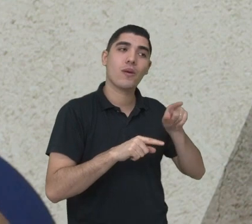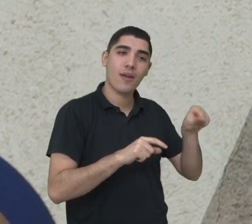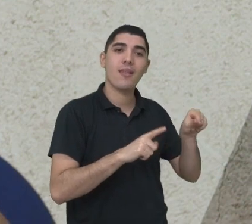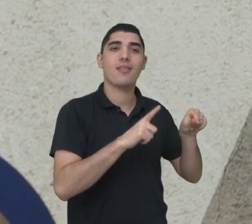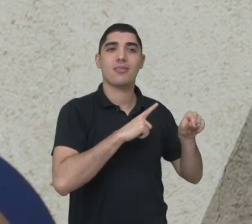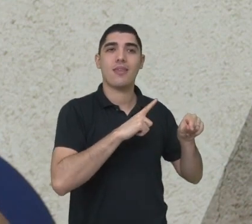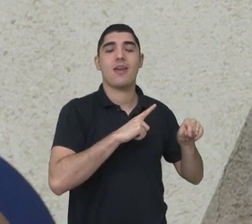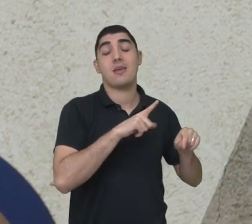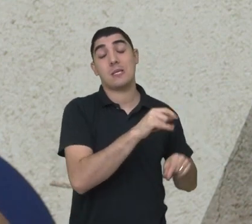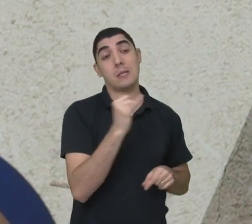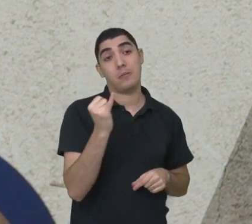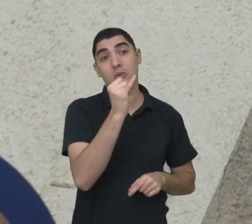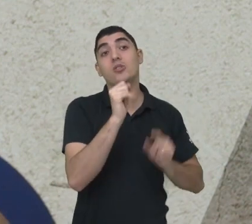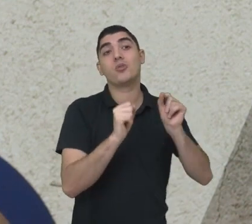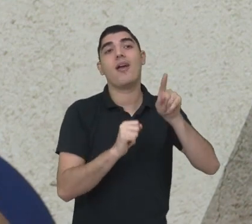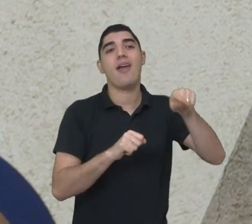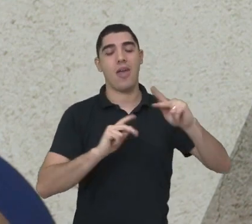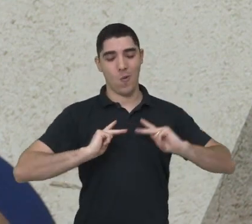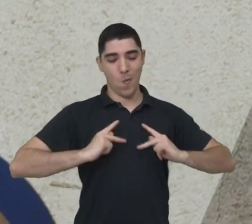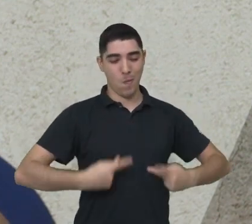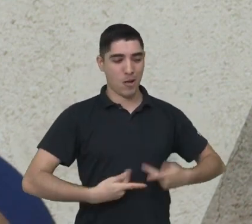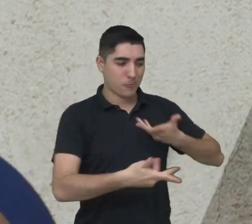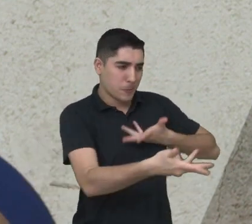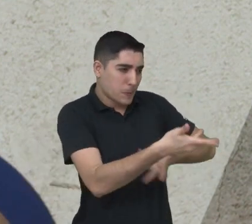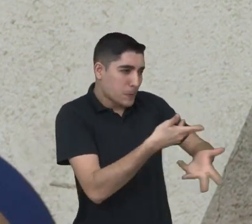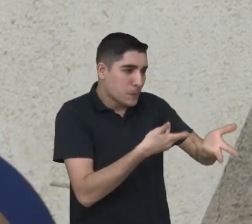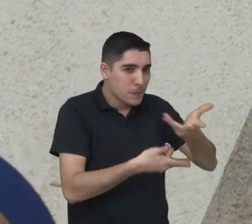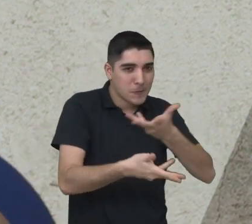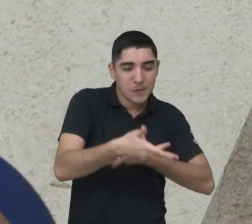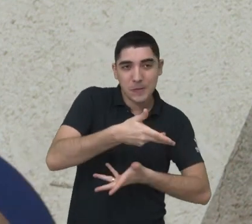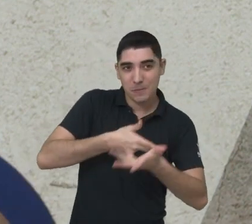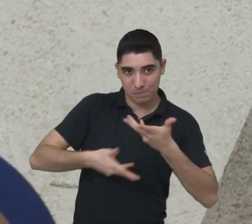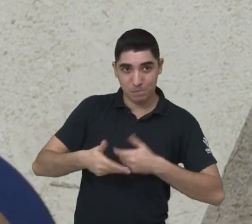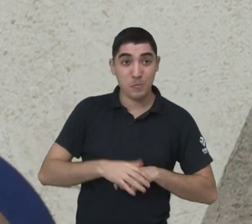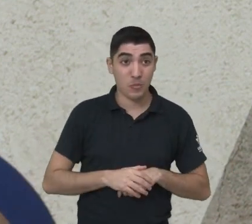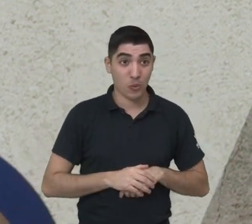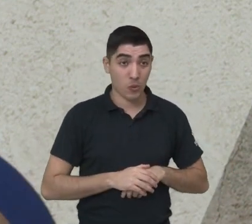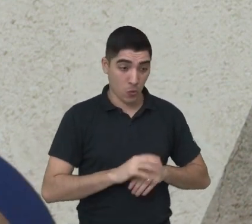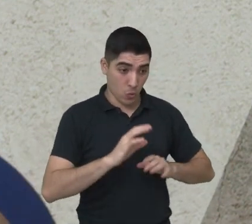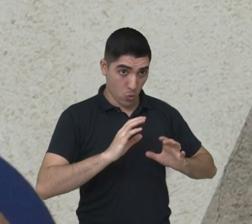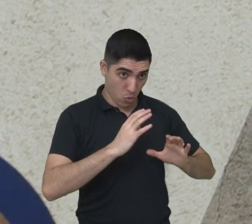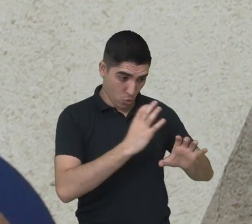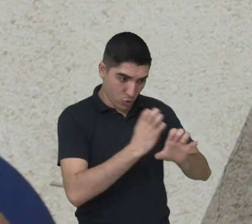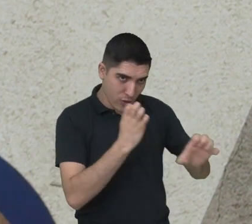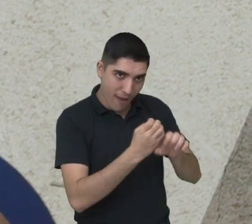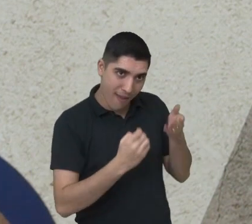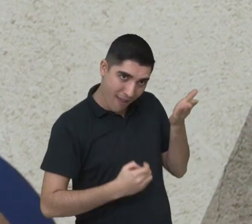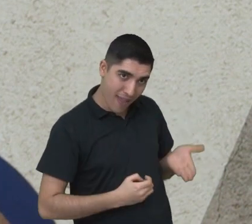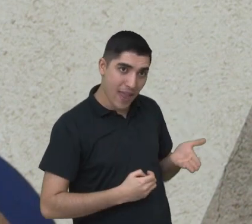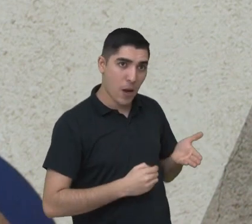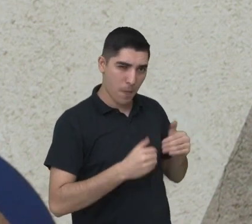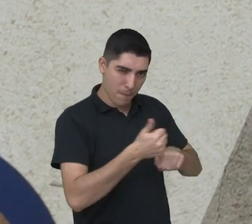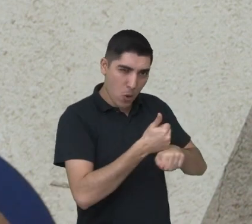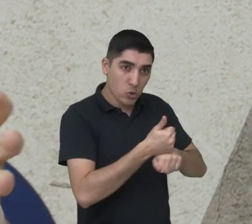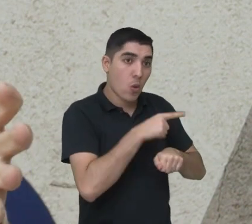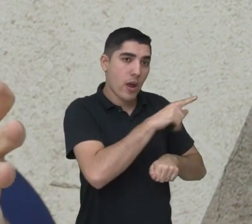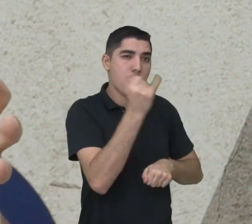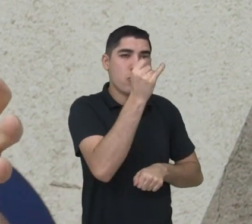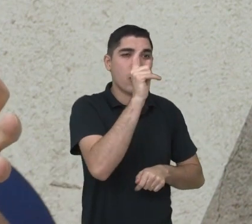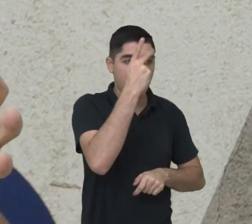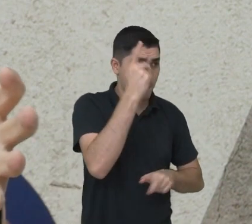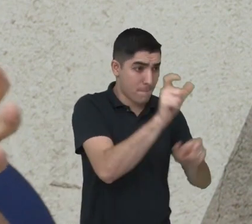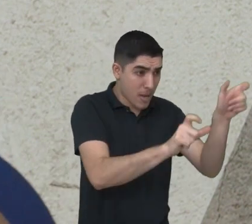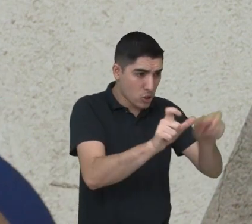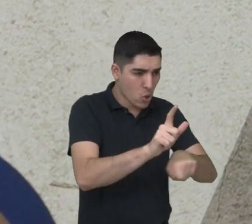ele trabalha com um fator muito importante, que é o fator humano. Então, assim, o engenheiro de produção ele está à frente dessa questão